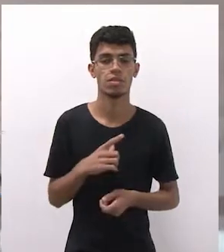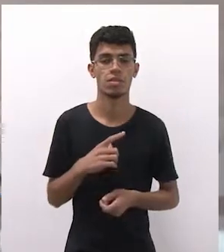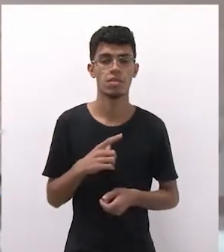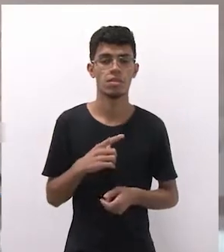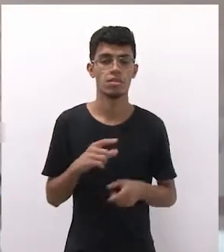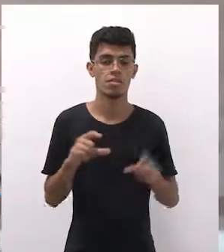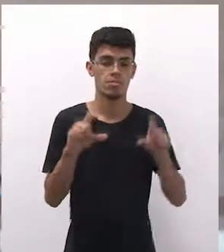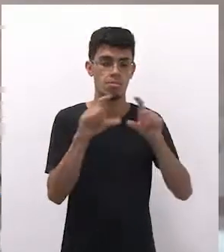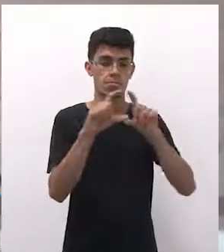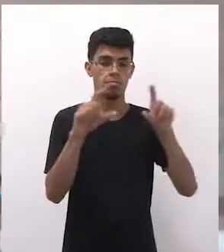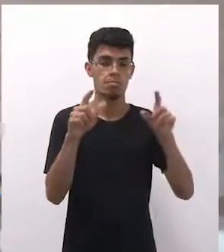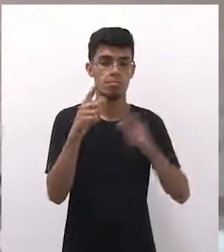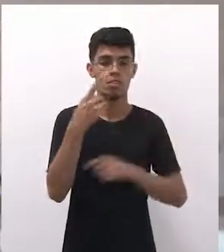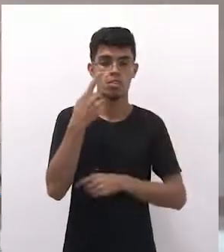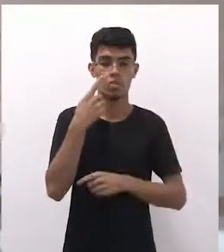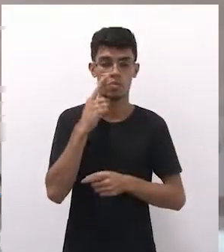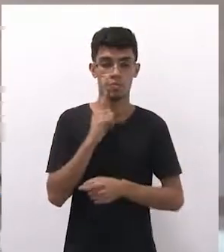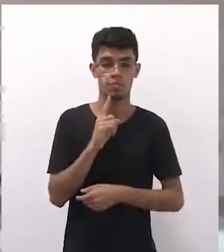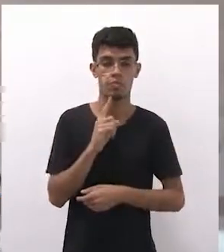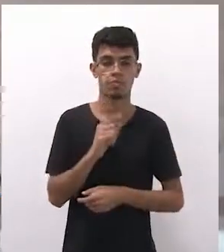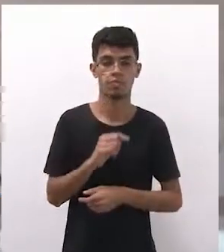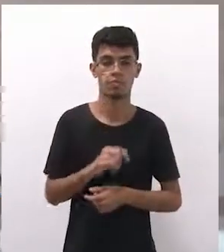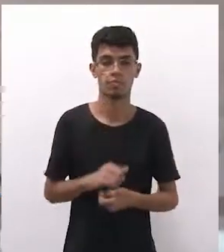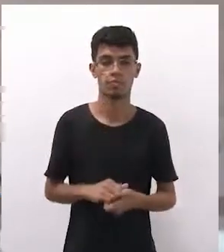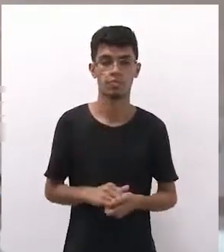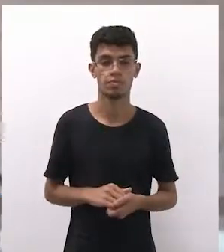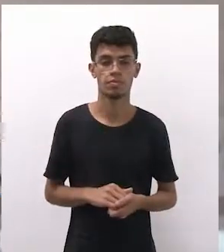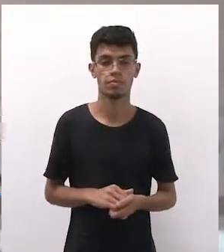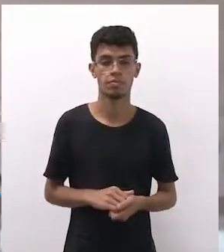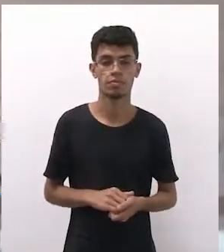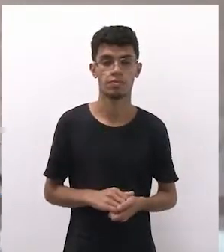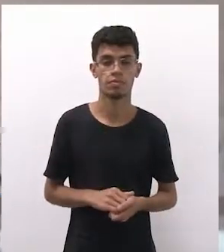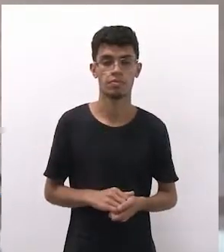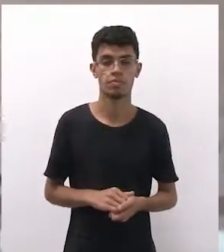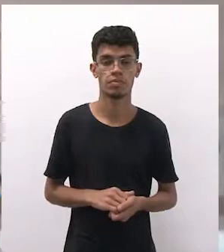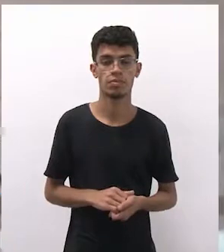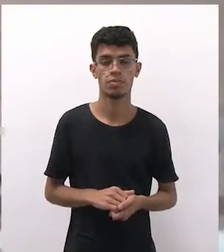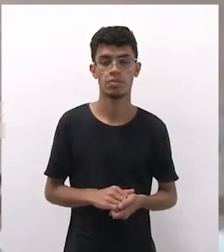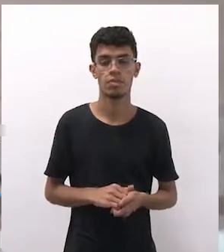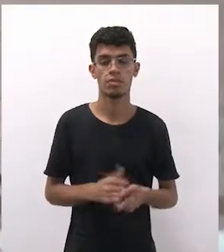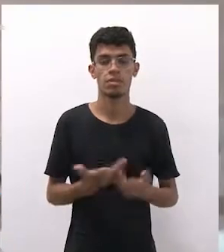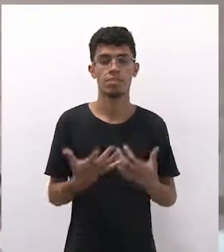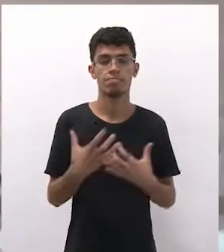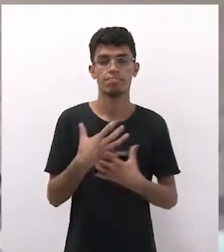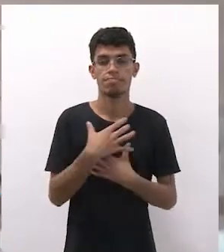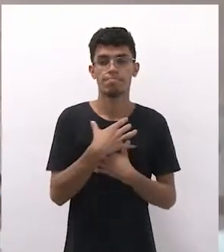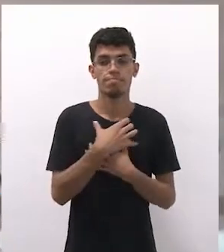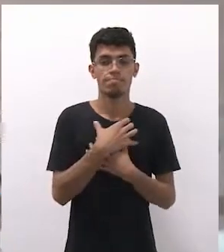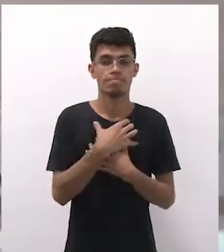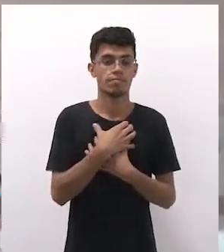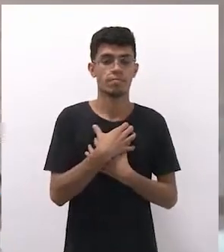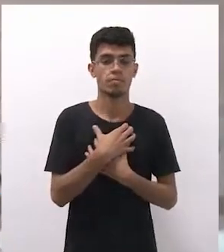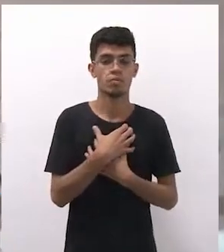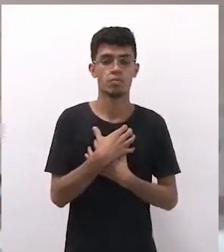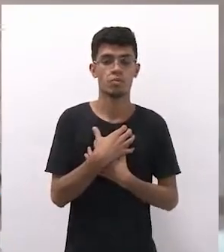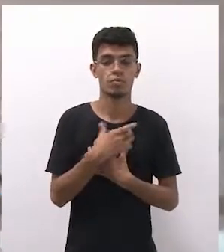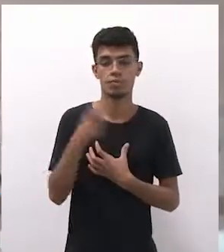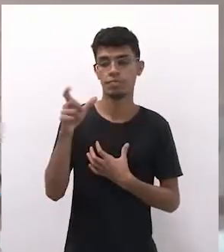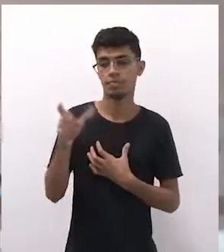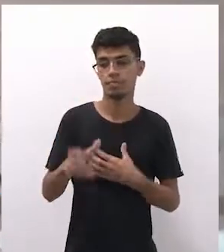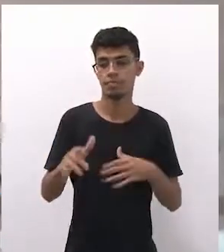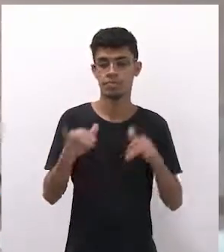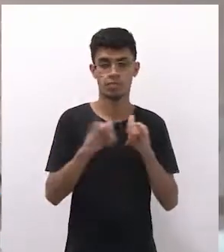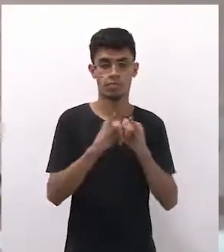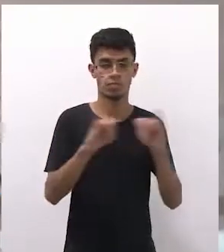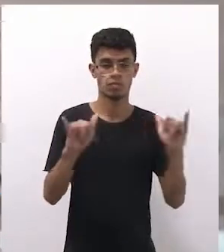ele chorando, que era uma cena para a gente praticamente inimaginável, muito emocionado contando isso. Eu fui uma criança